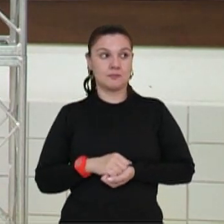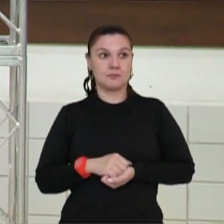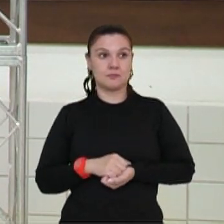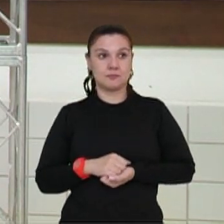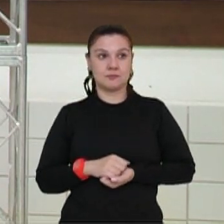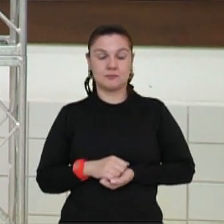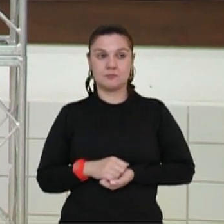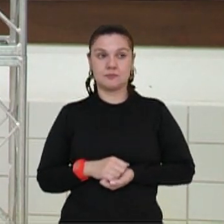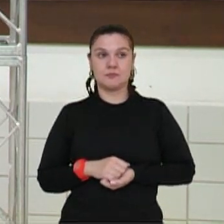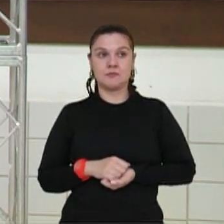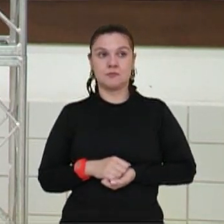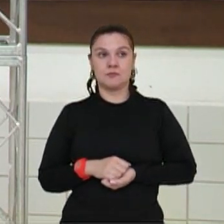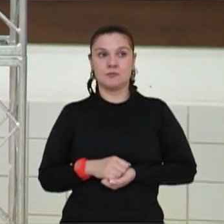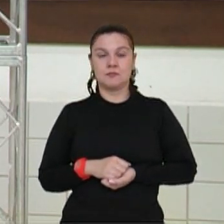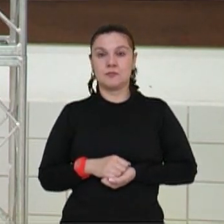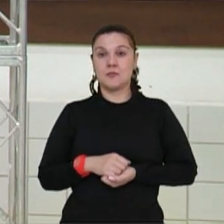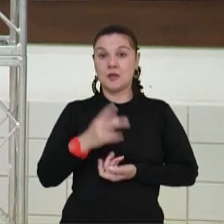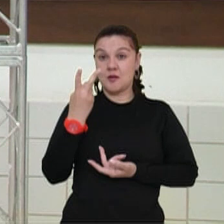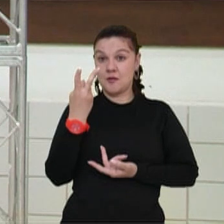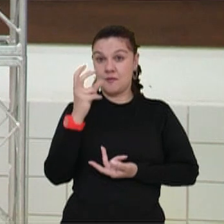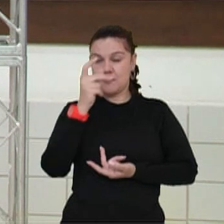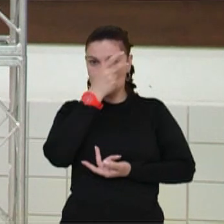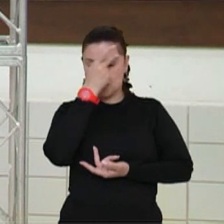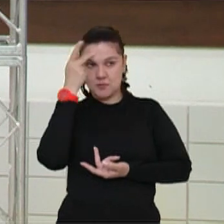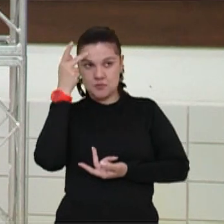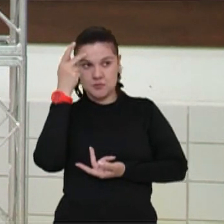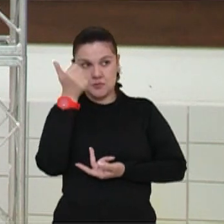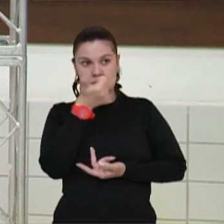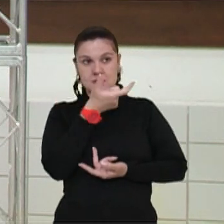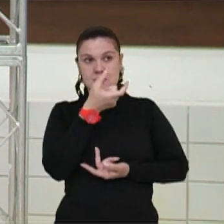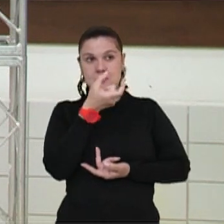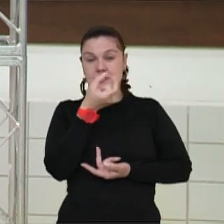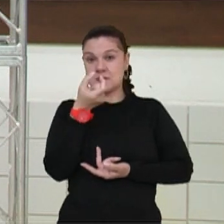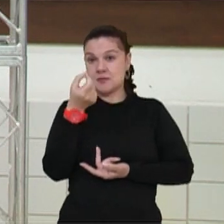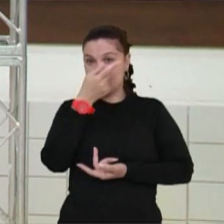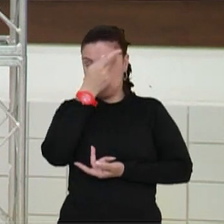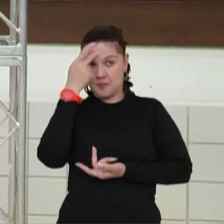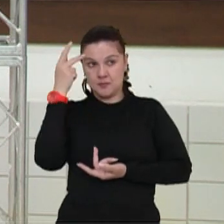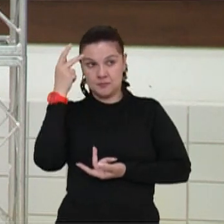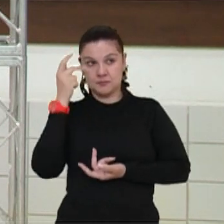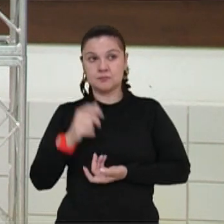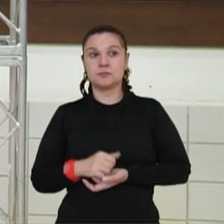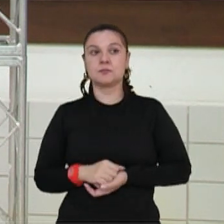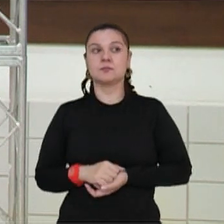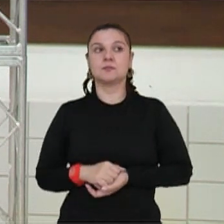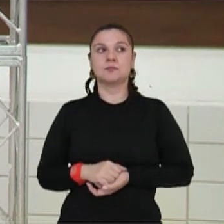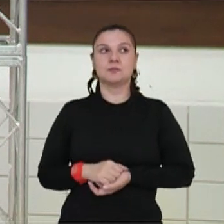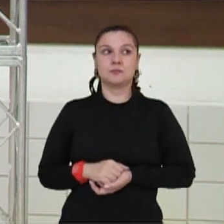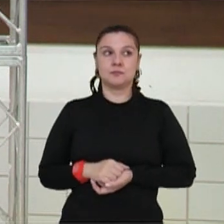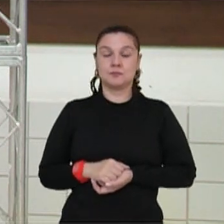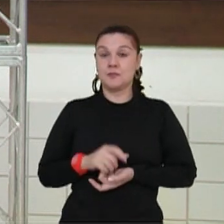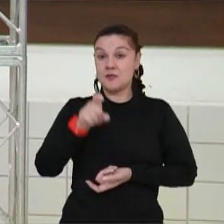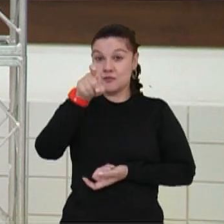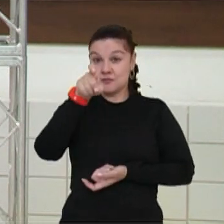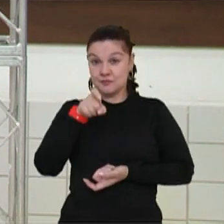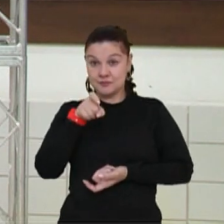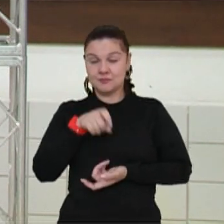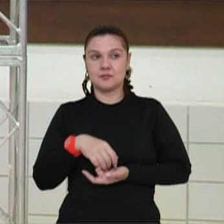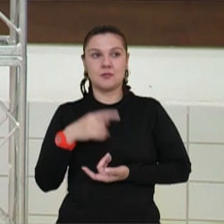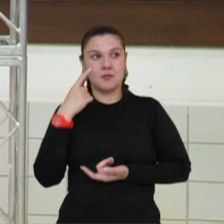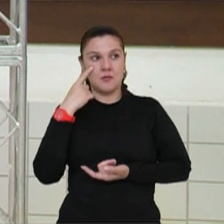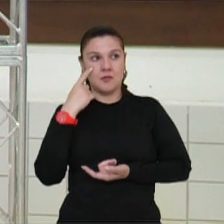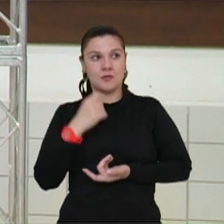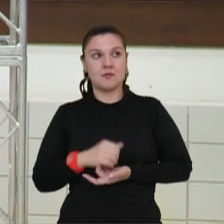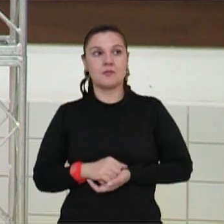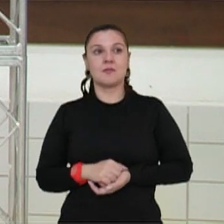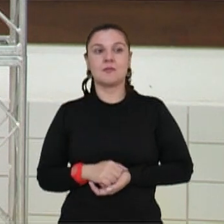Aqui fica assim, ó. 20 pessoas é 100%. Uma pessoa é X%. Então, ó,